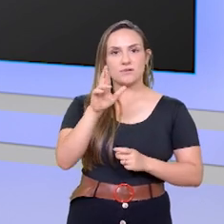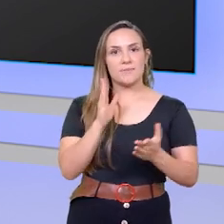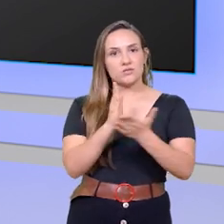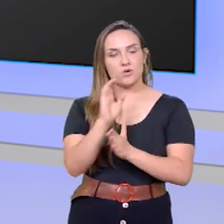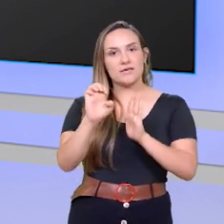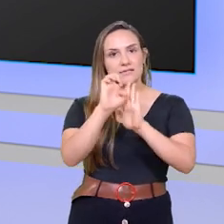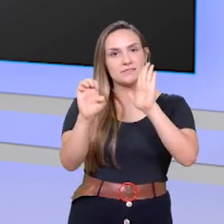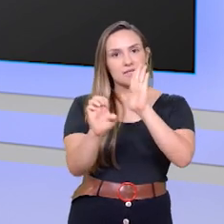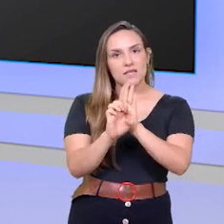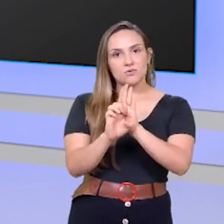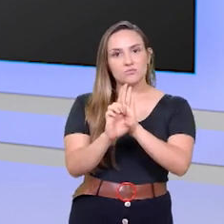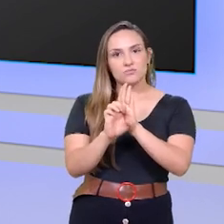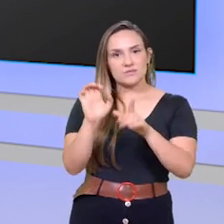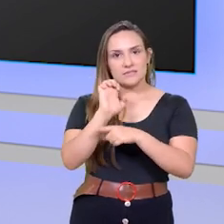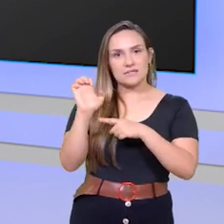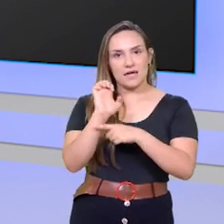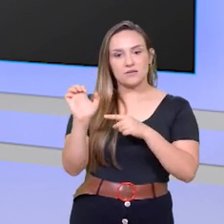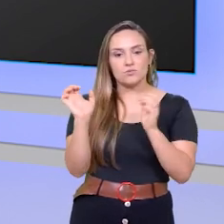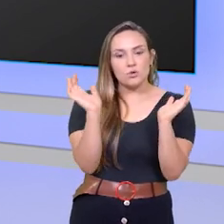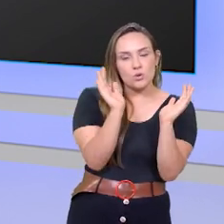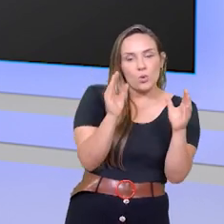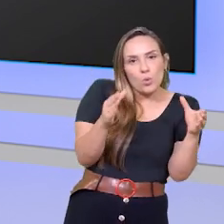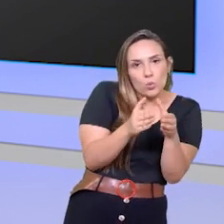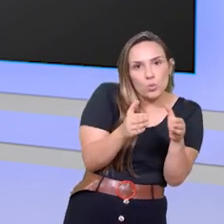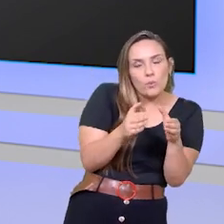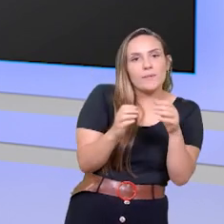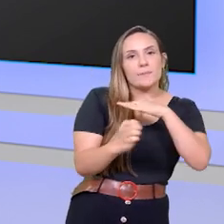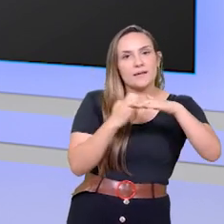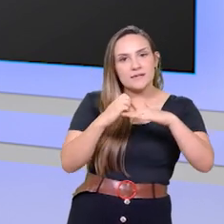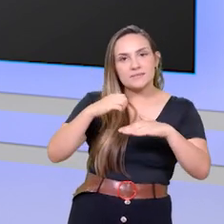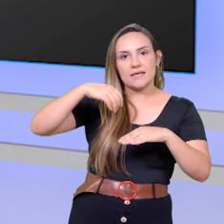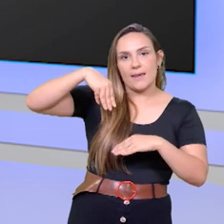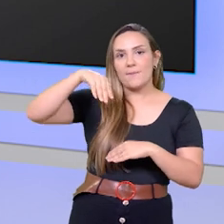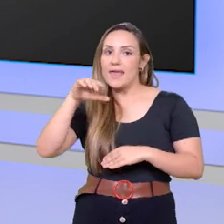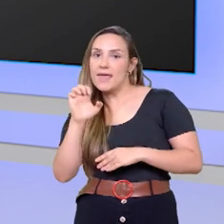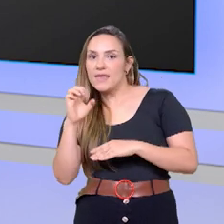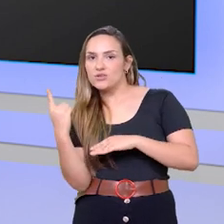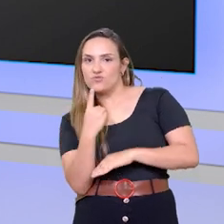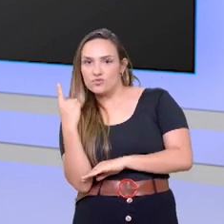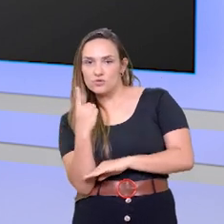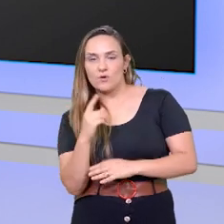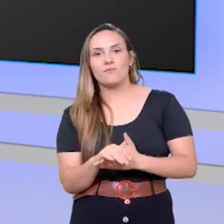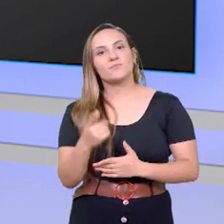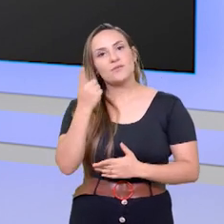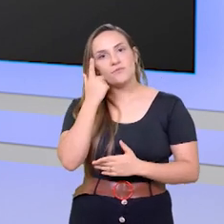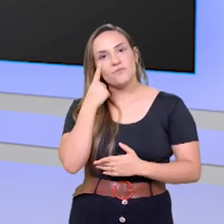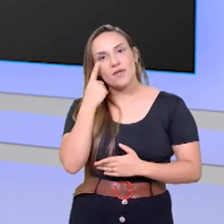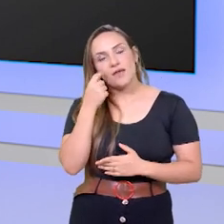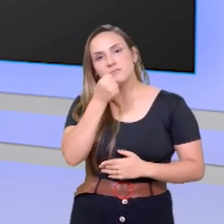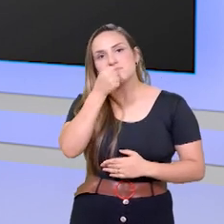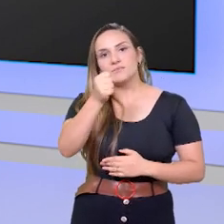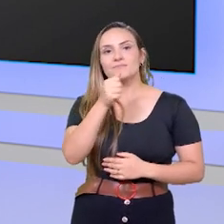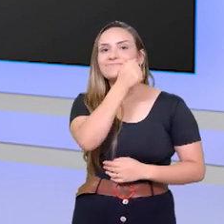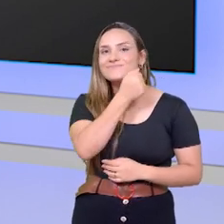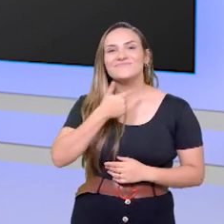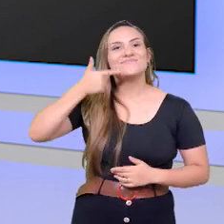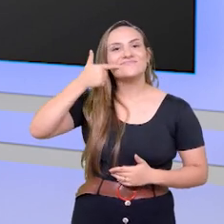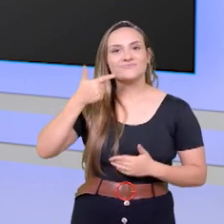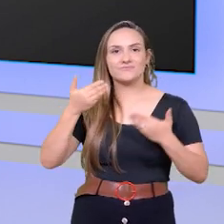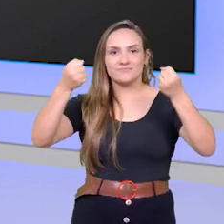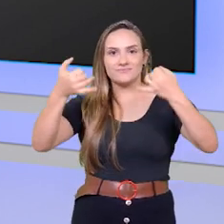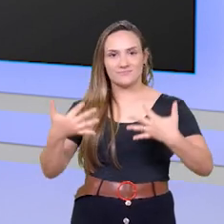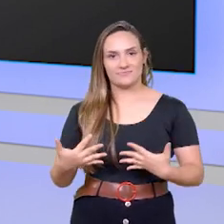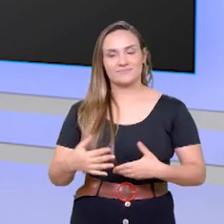a prova estatuto Estadual da microempresa e do microempreendedor individual acompanha na reportagem